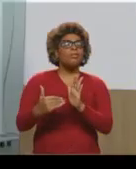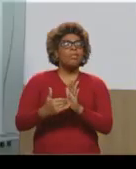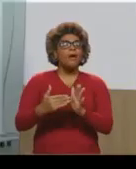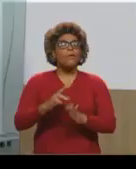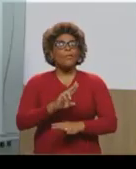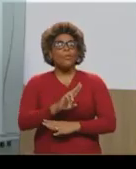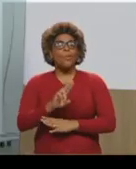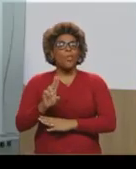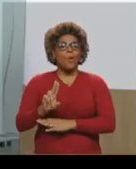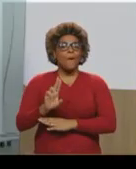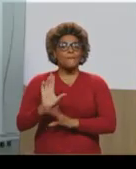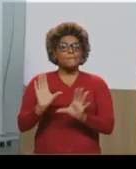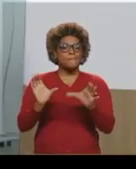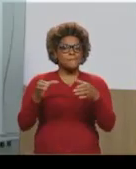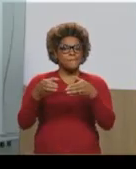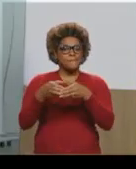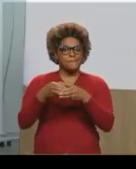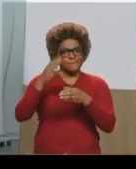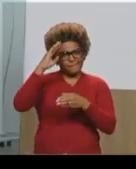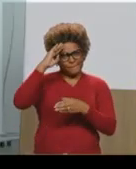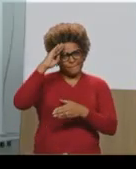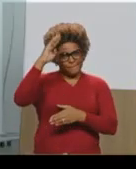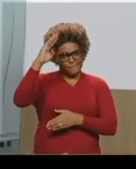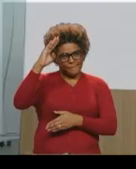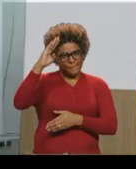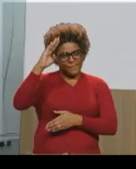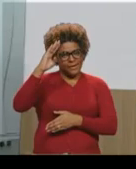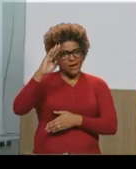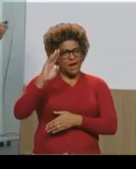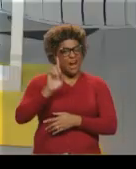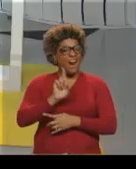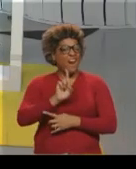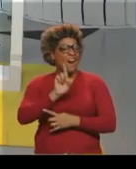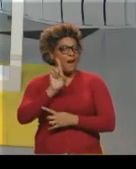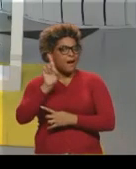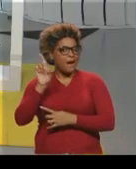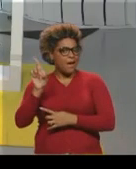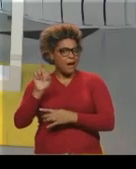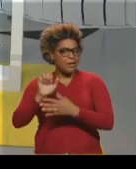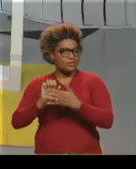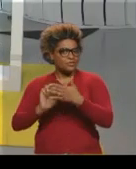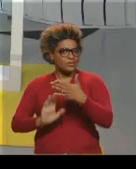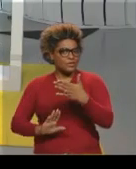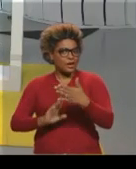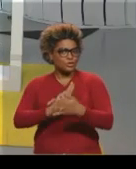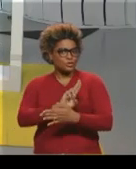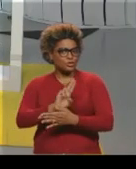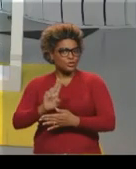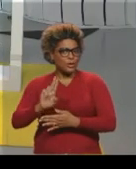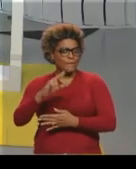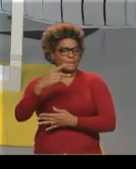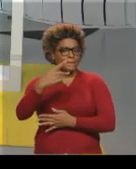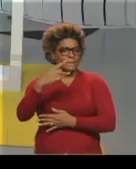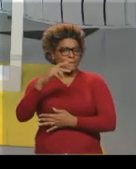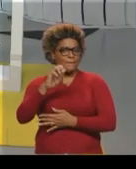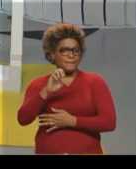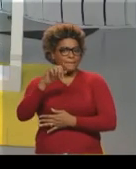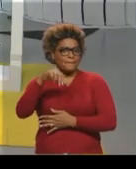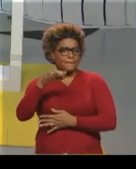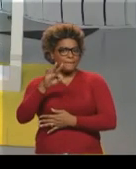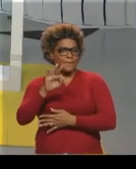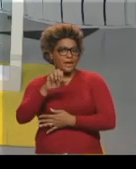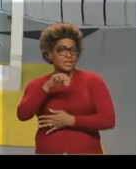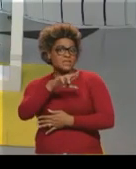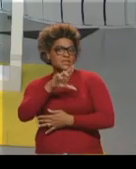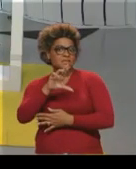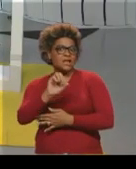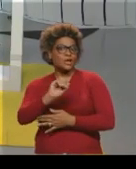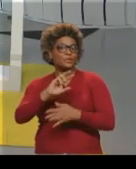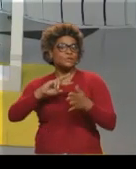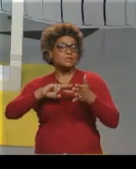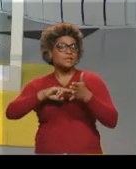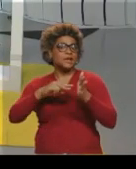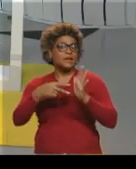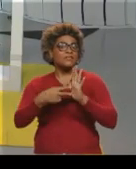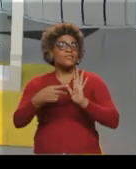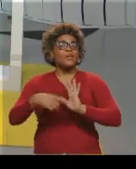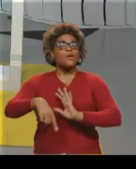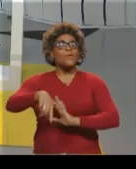principal. Lá ele está chamando de pentano. Então, nós sabemos que nós temos 5 carbonos, ok? Então, vamos